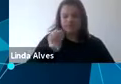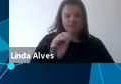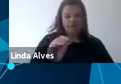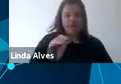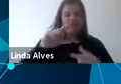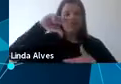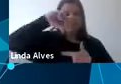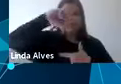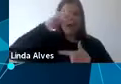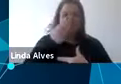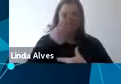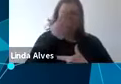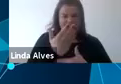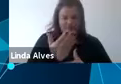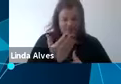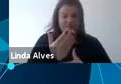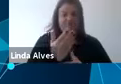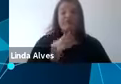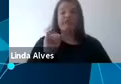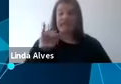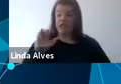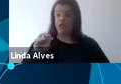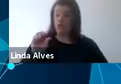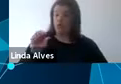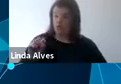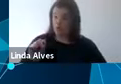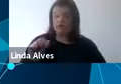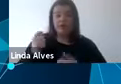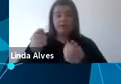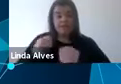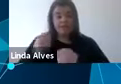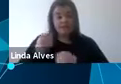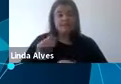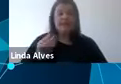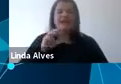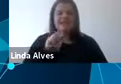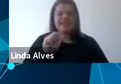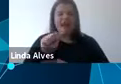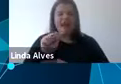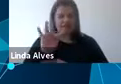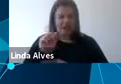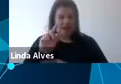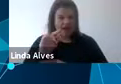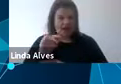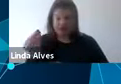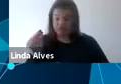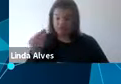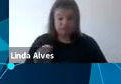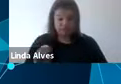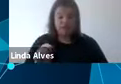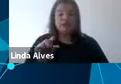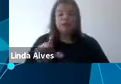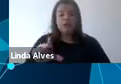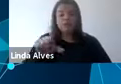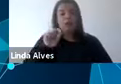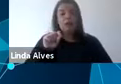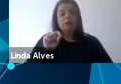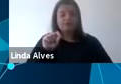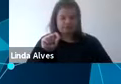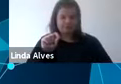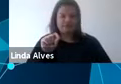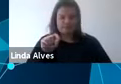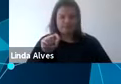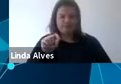inicial. Para iOS, acesse o endereço pelo Safari, clique no ícone Opções e